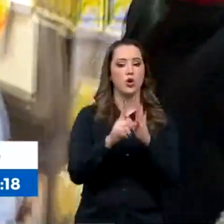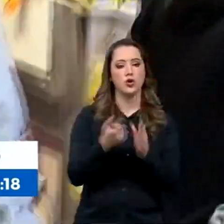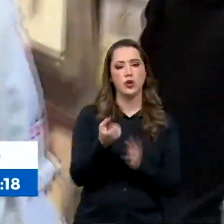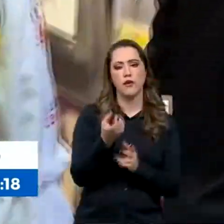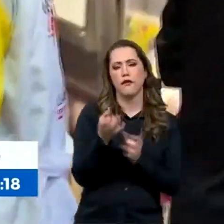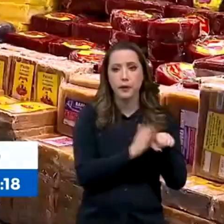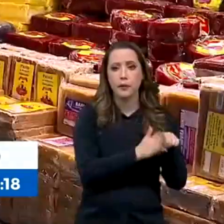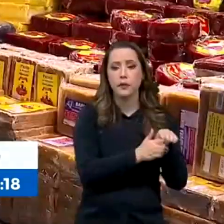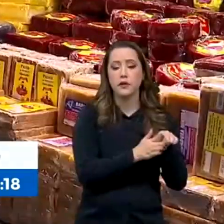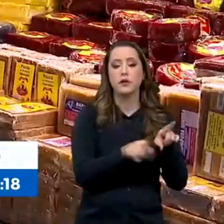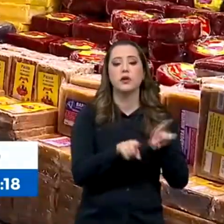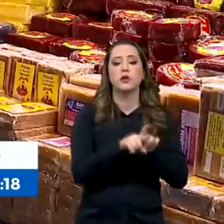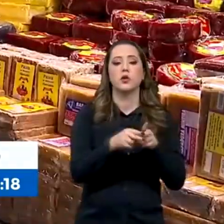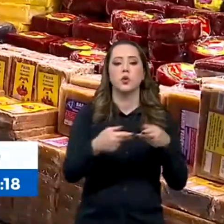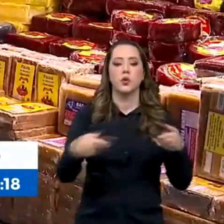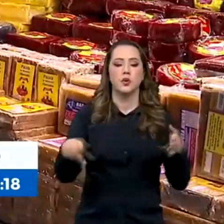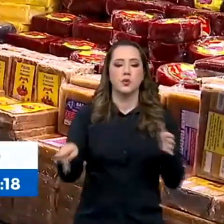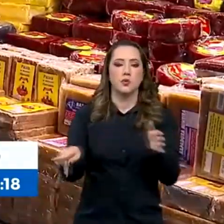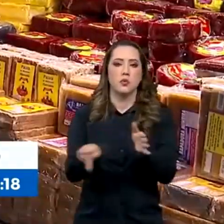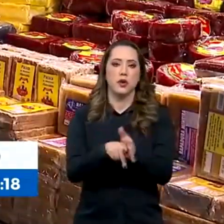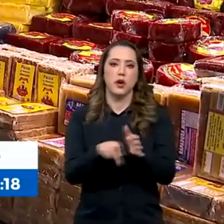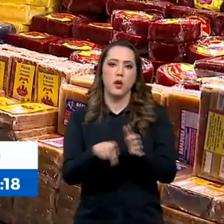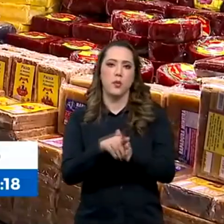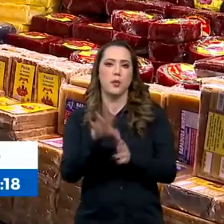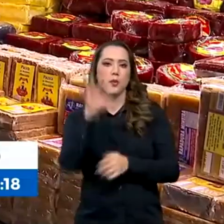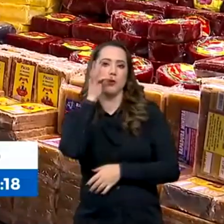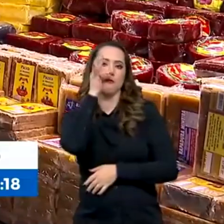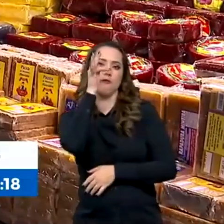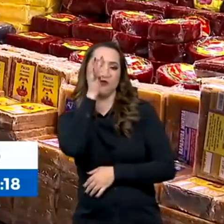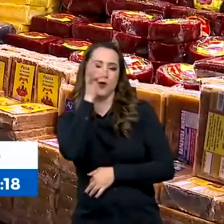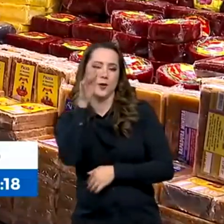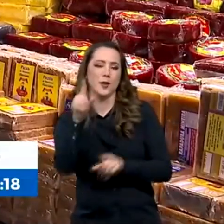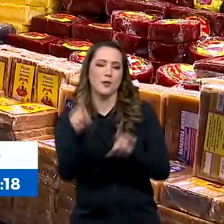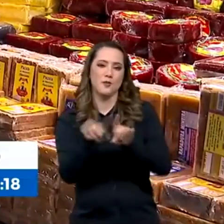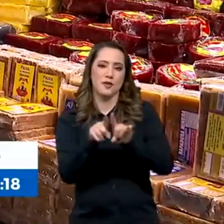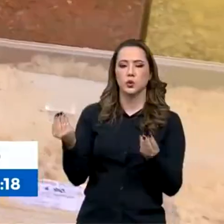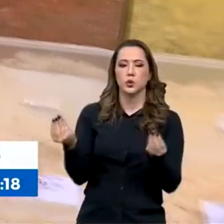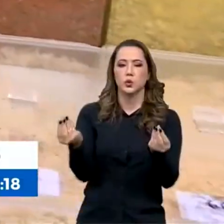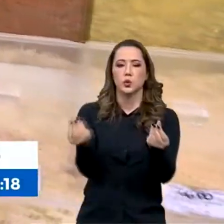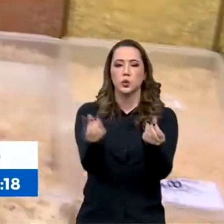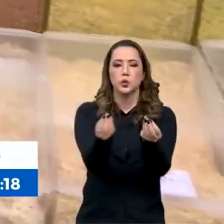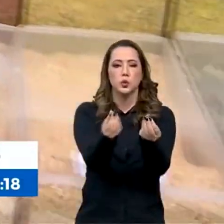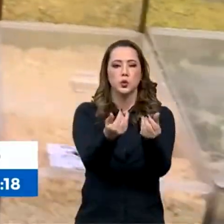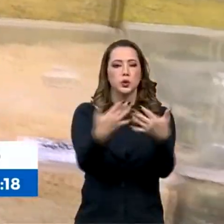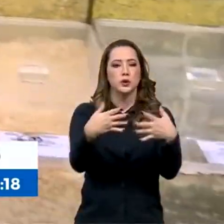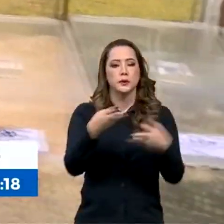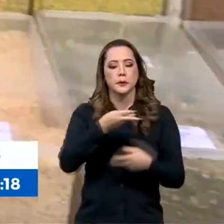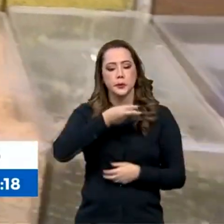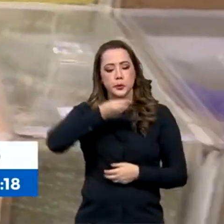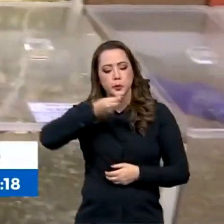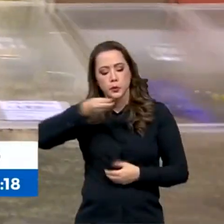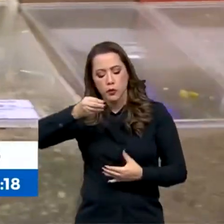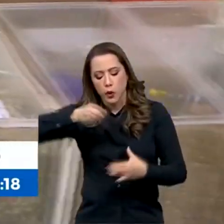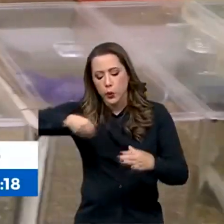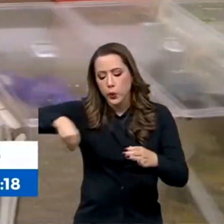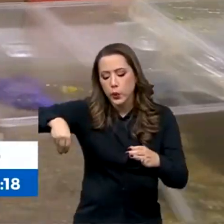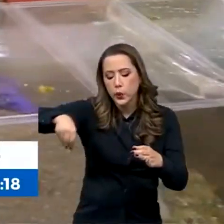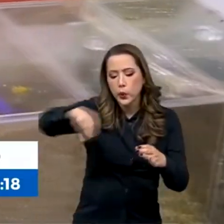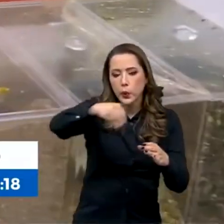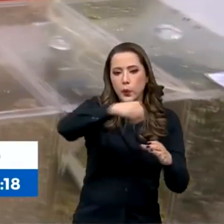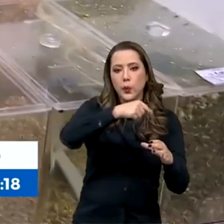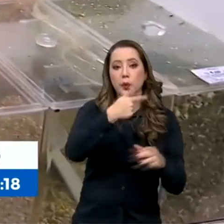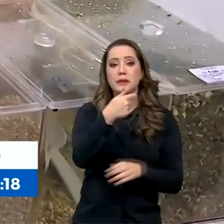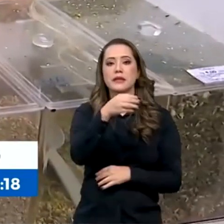principais o aumento da oferta de animais para o abate e a boa safra de grãos que reduz o custo de produção de